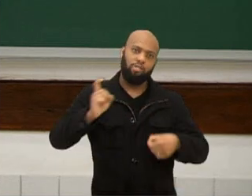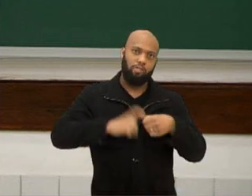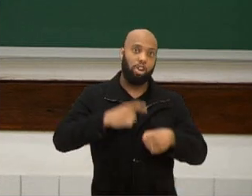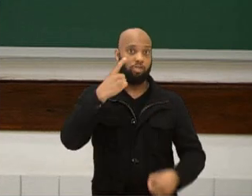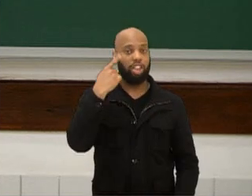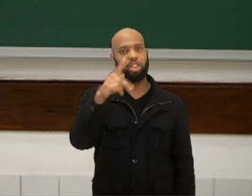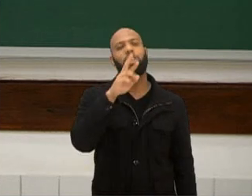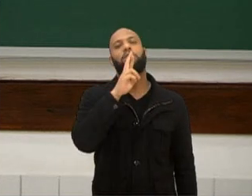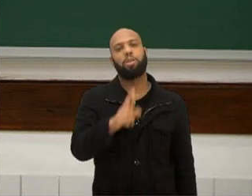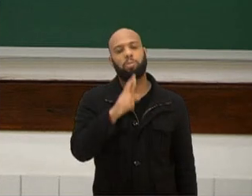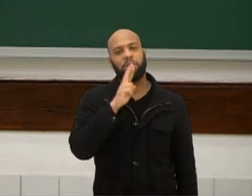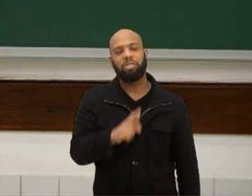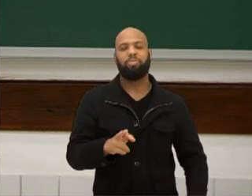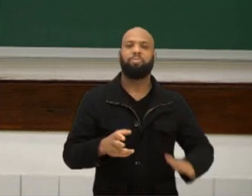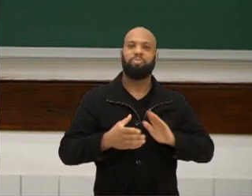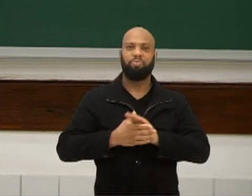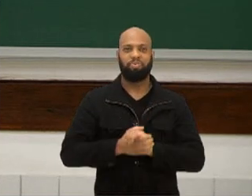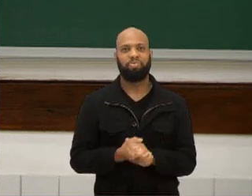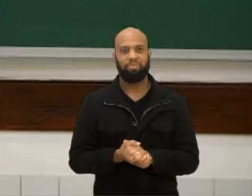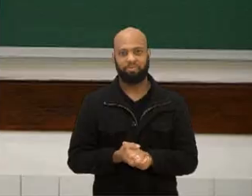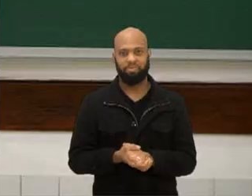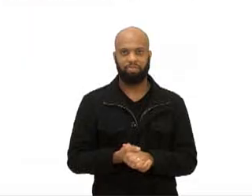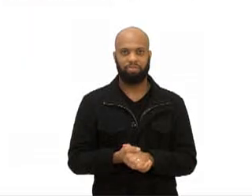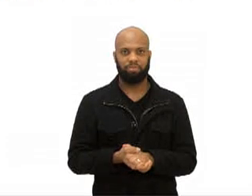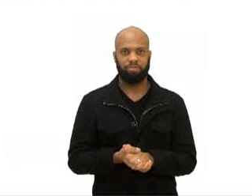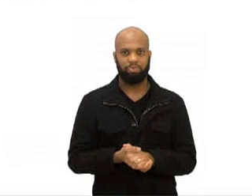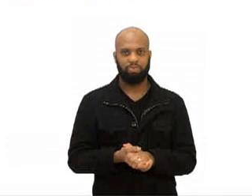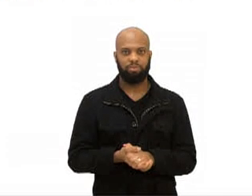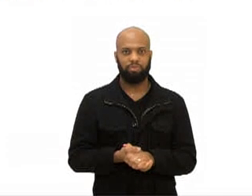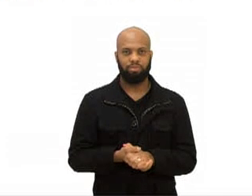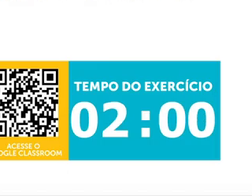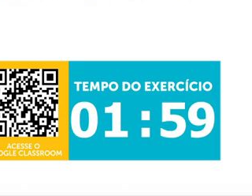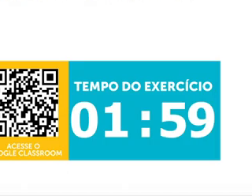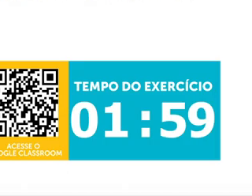essa personificação. Vou dar um tempinho para você fazer isso e eu já volto.